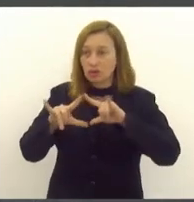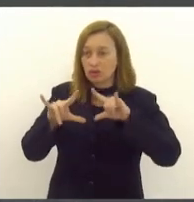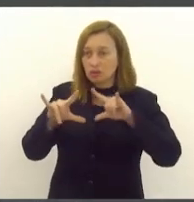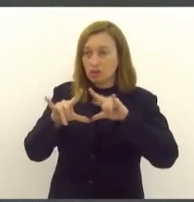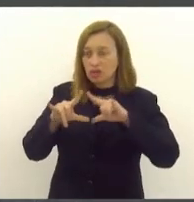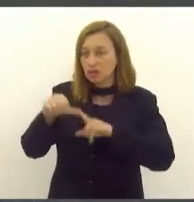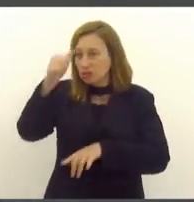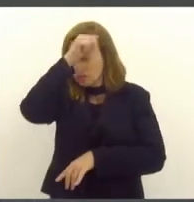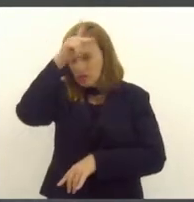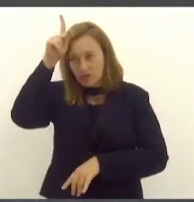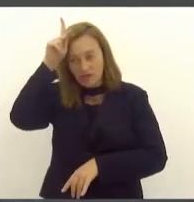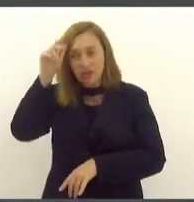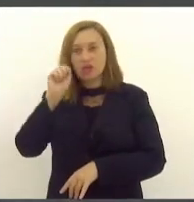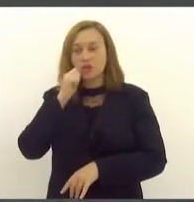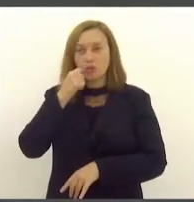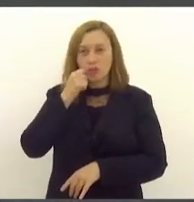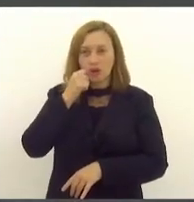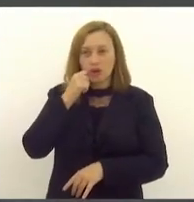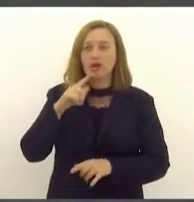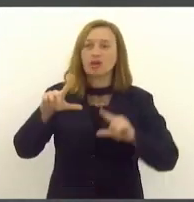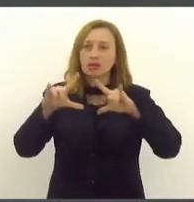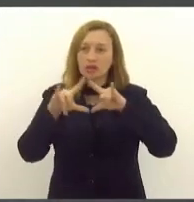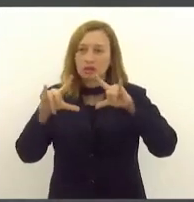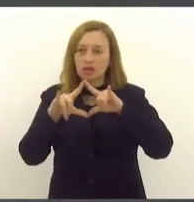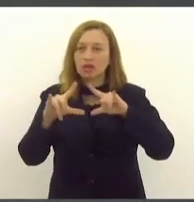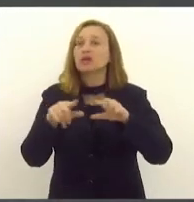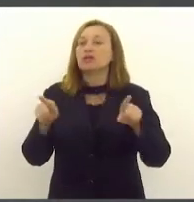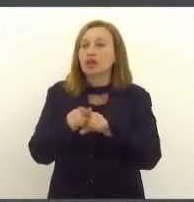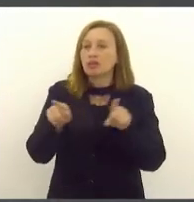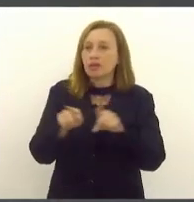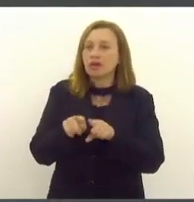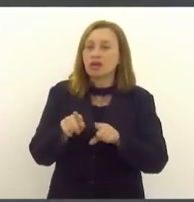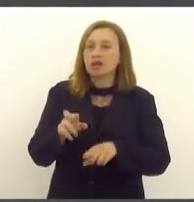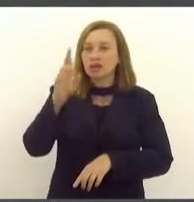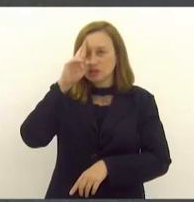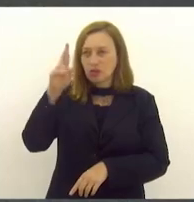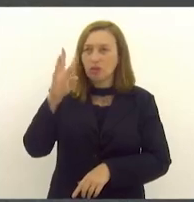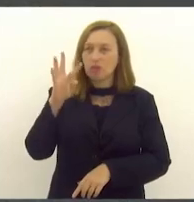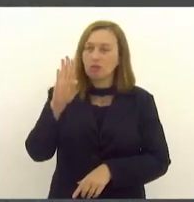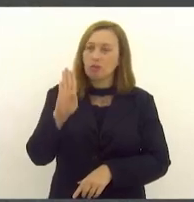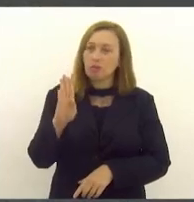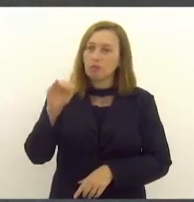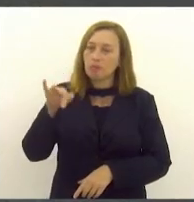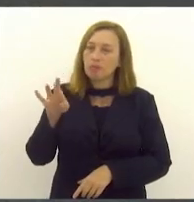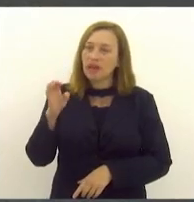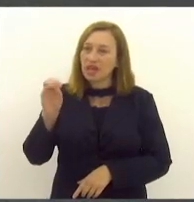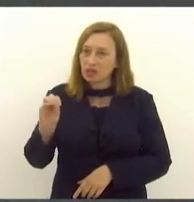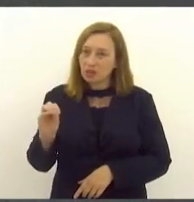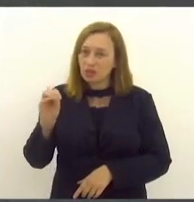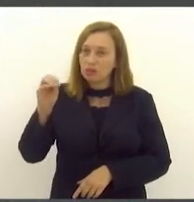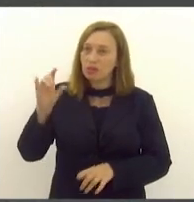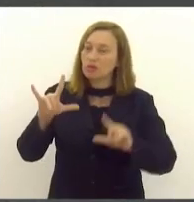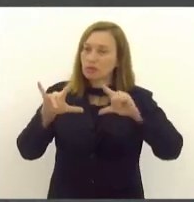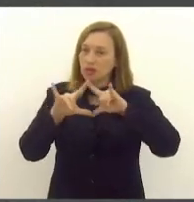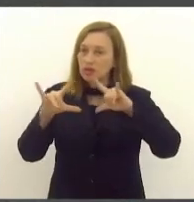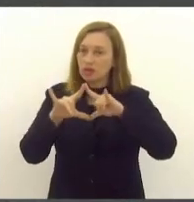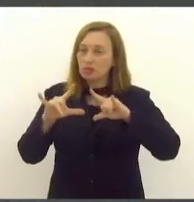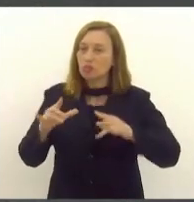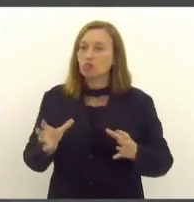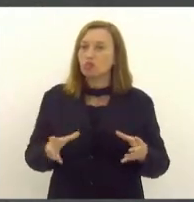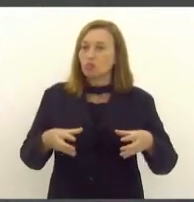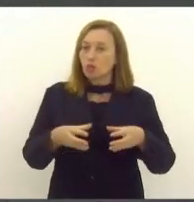Paes e a milícia do Senhor Breno Carnevale miliciano montou um exército armado